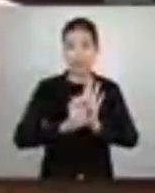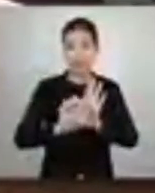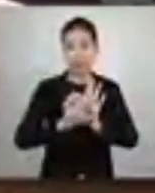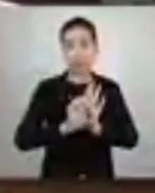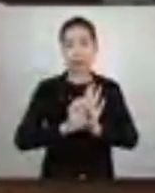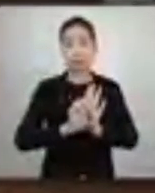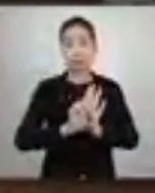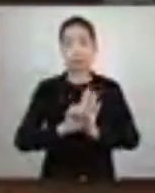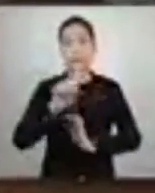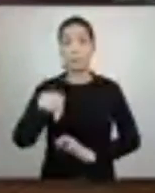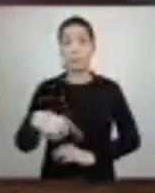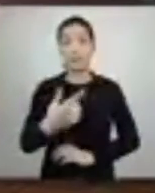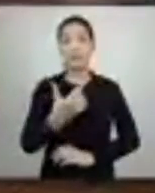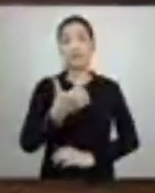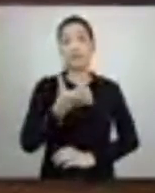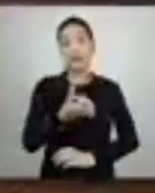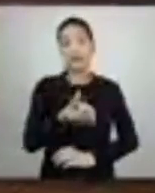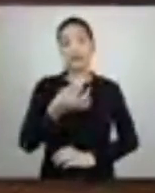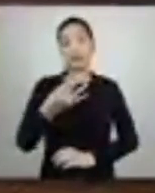edital para